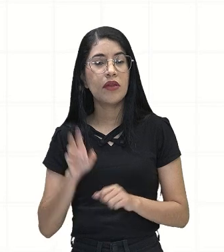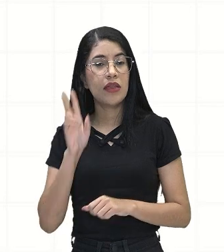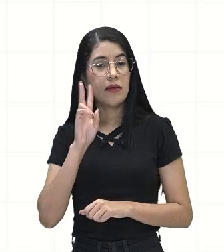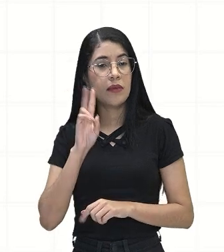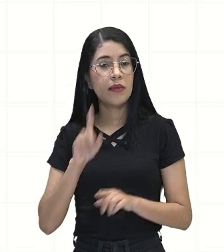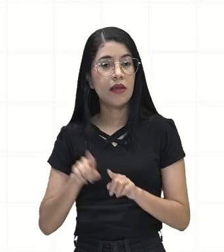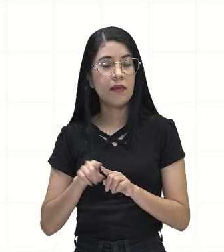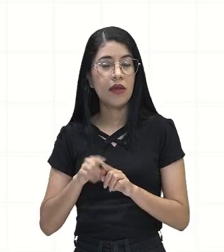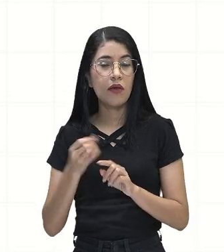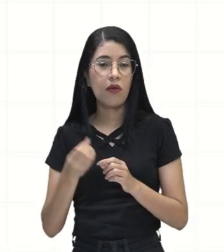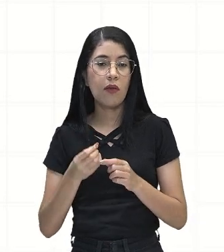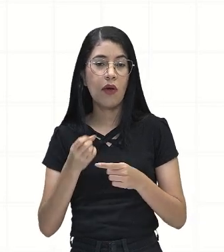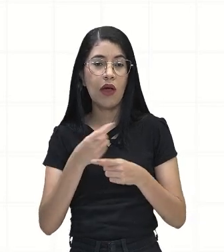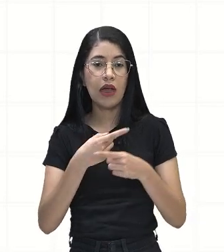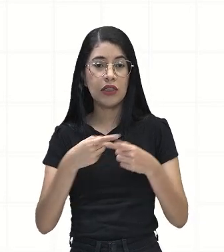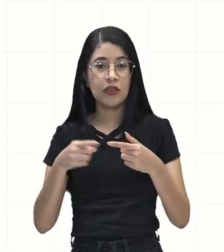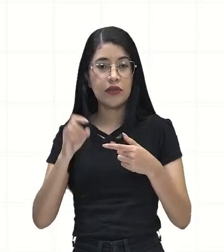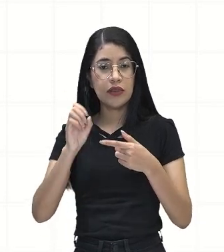posso fatorar